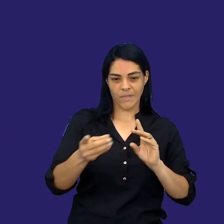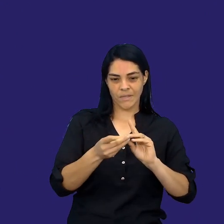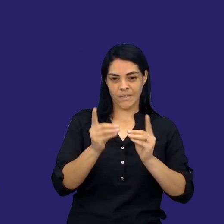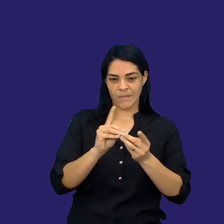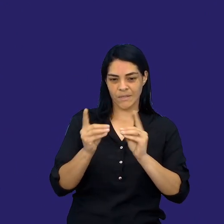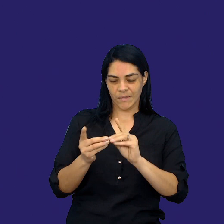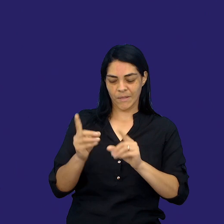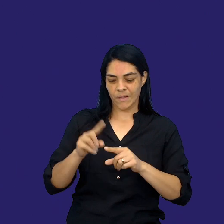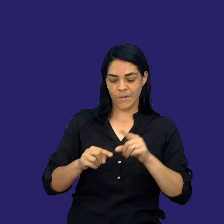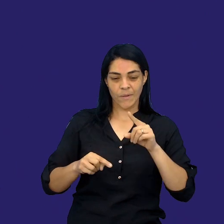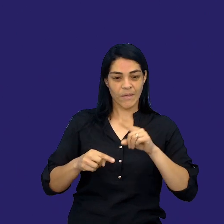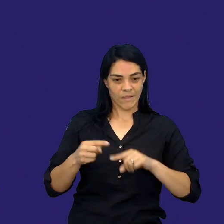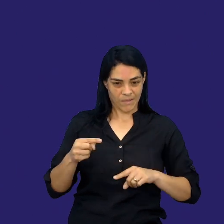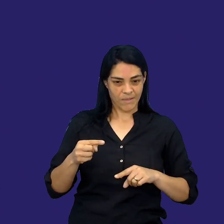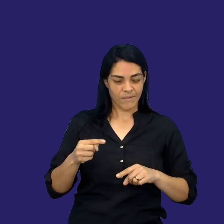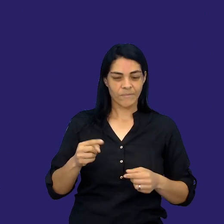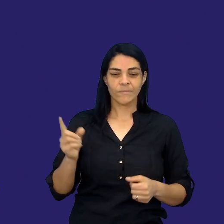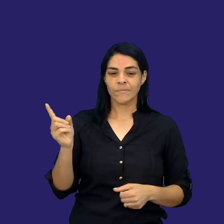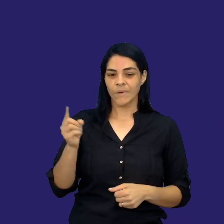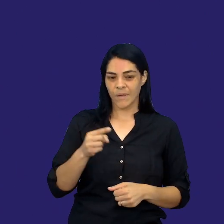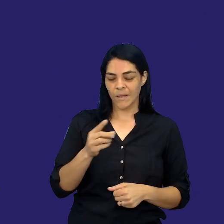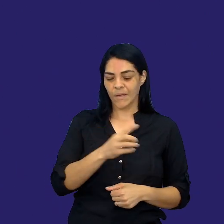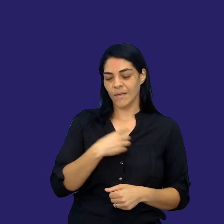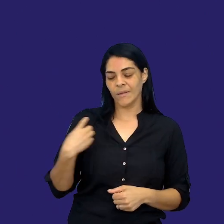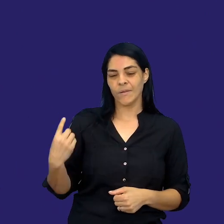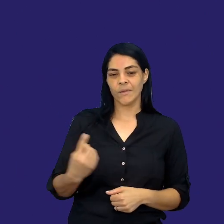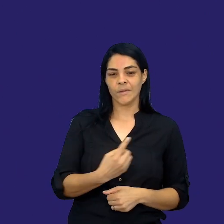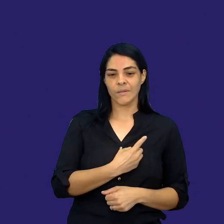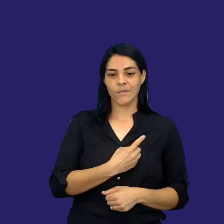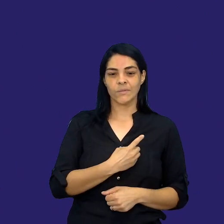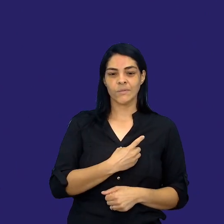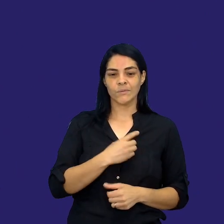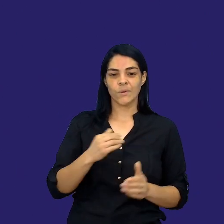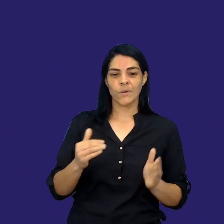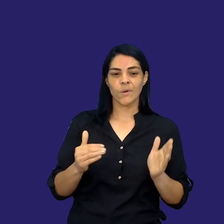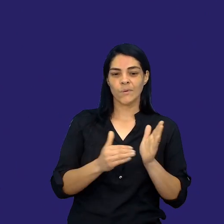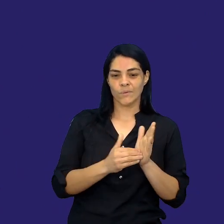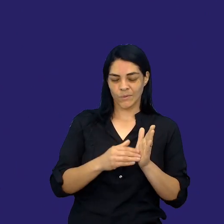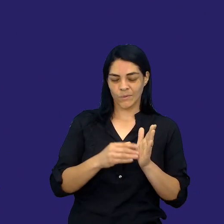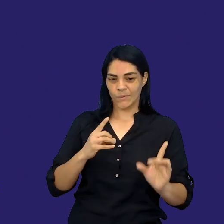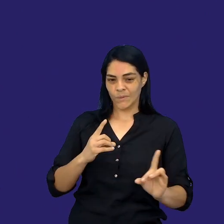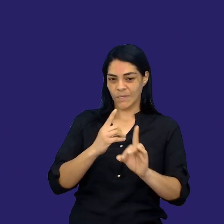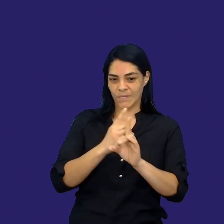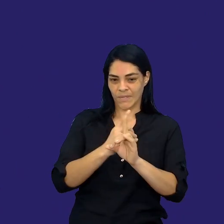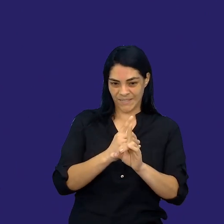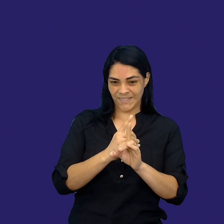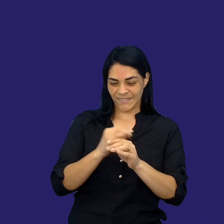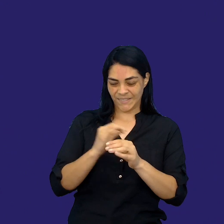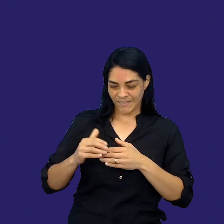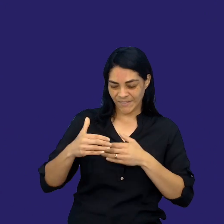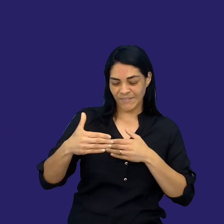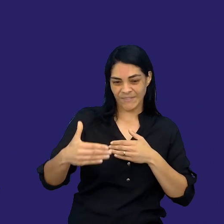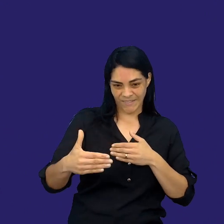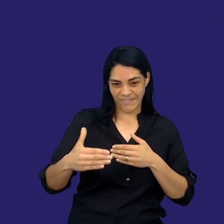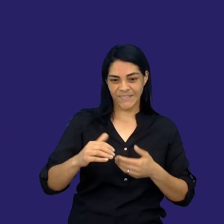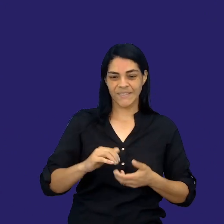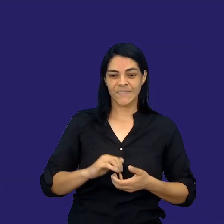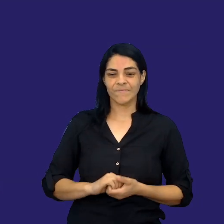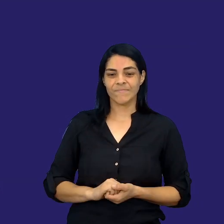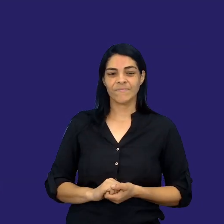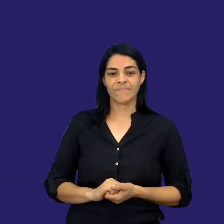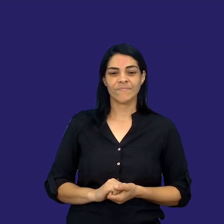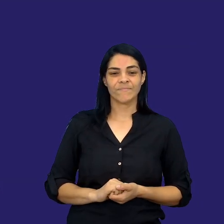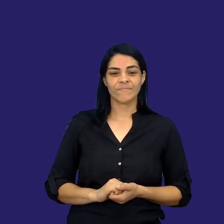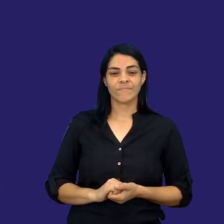didáticas do material, esse é o nosso último encontro. Vamos em frente, então, já